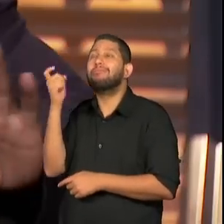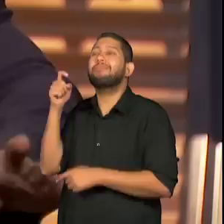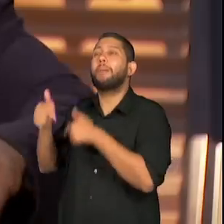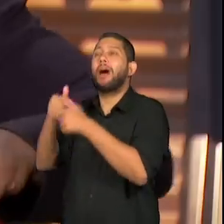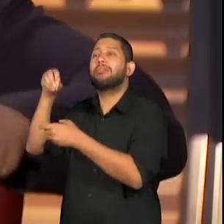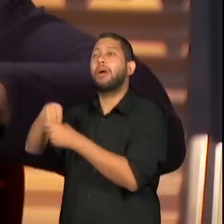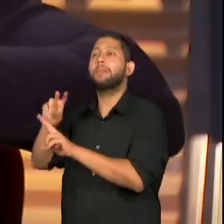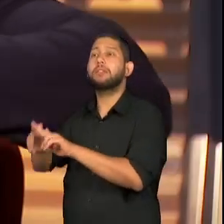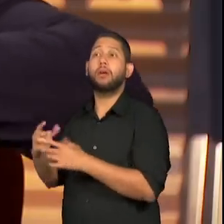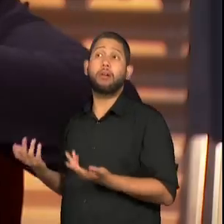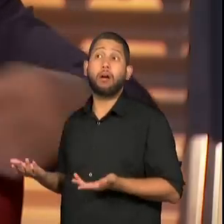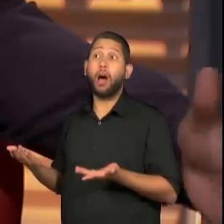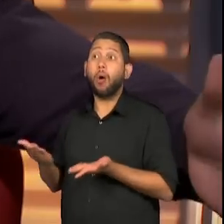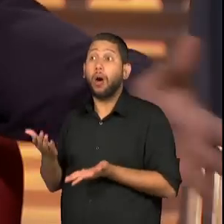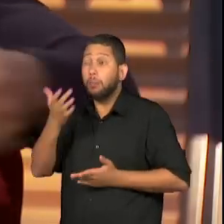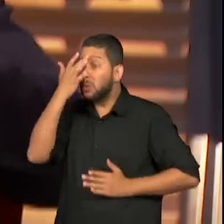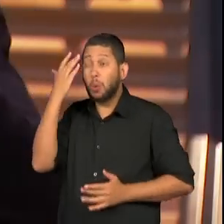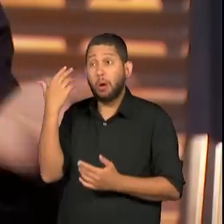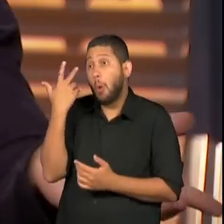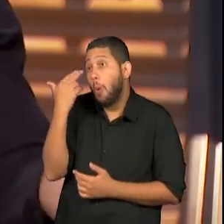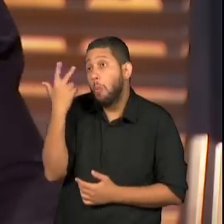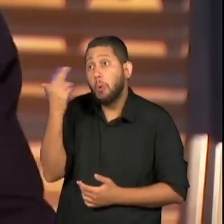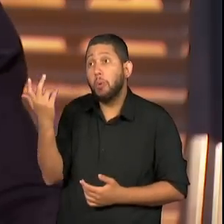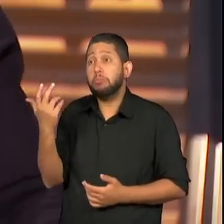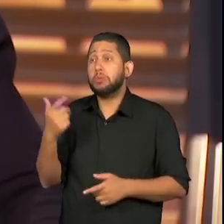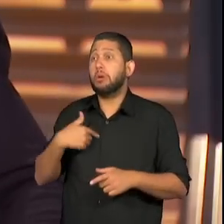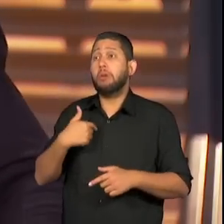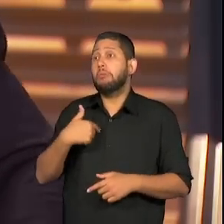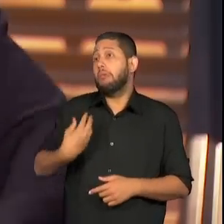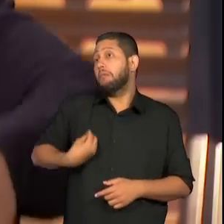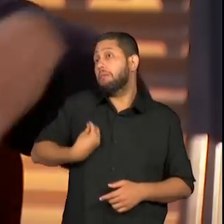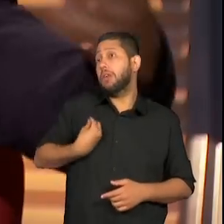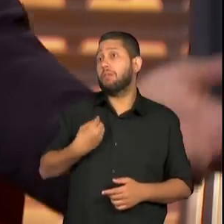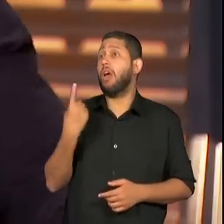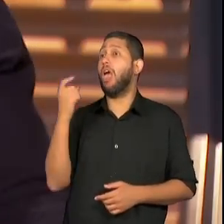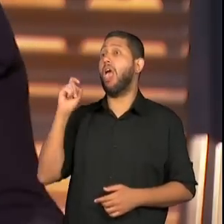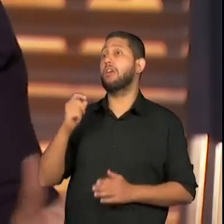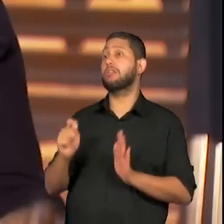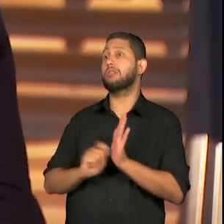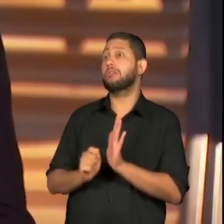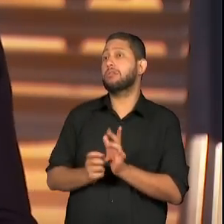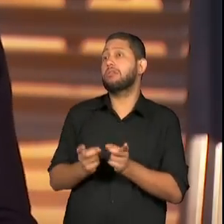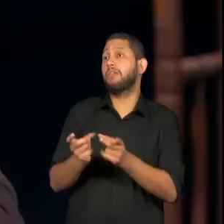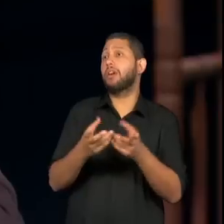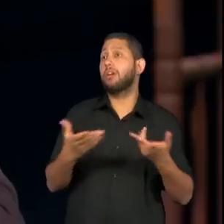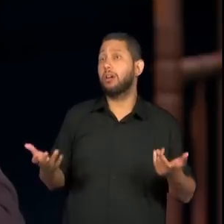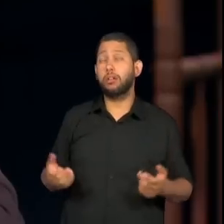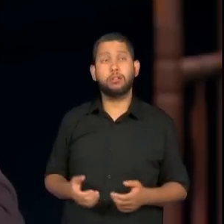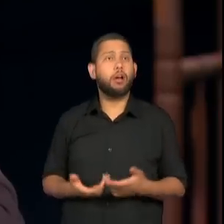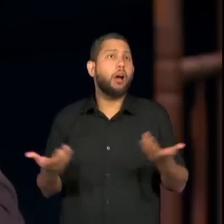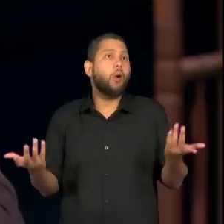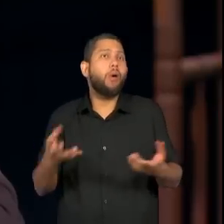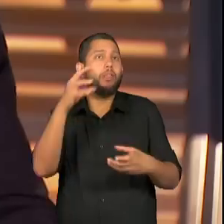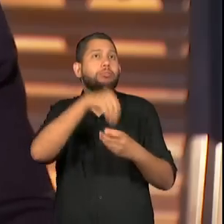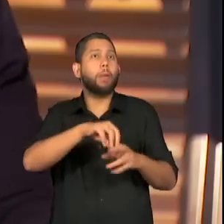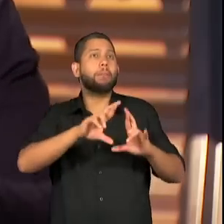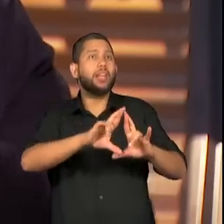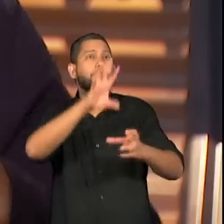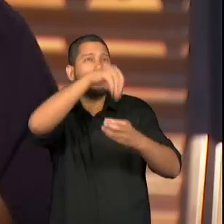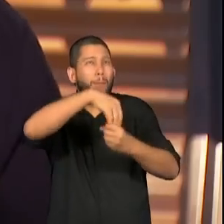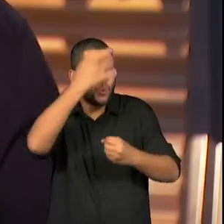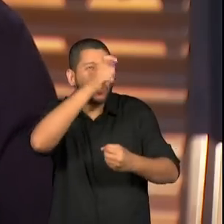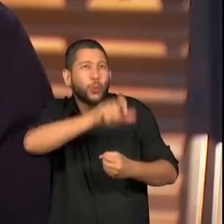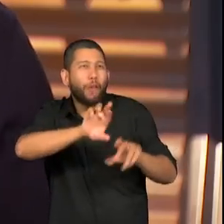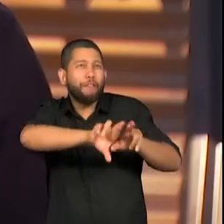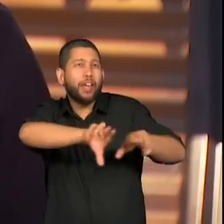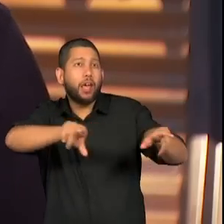agora passaram a ter também pessoas comuns, pessoas que não são nada, pessoas que é ex-traficante, ex-ladrão, tem de tudo agora. Diversificou o negócio. Diversificou,